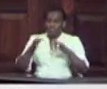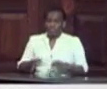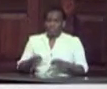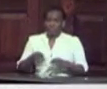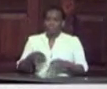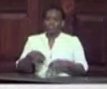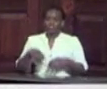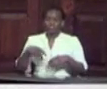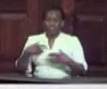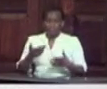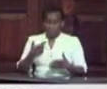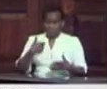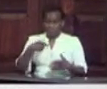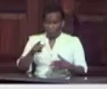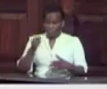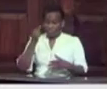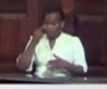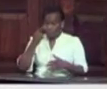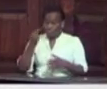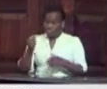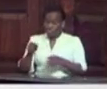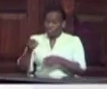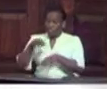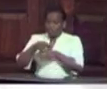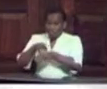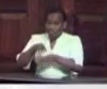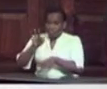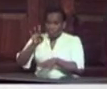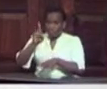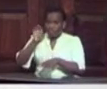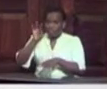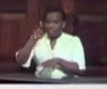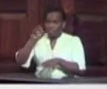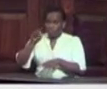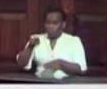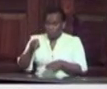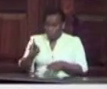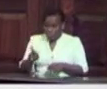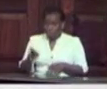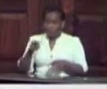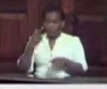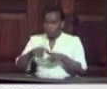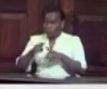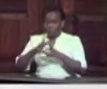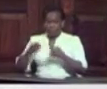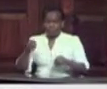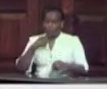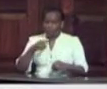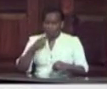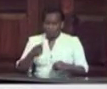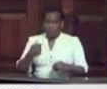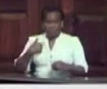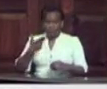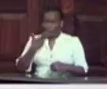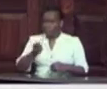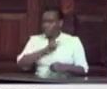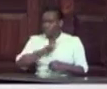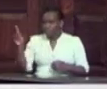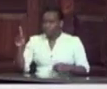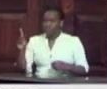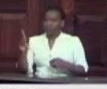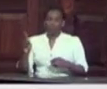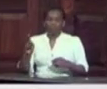gestão, abrindo o cofre da FETRANSPOR, nós não vamos resolver o problema. Então, disse não